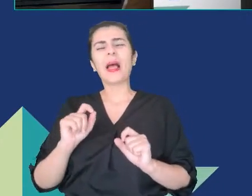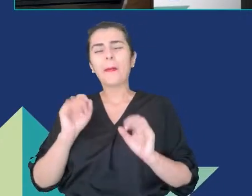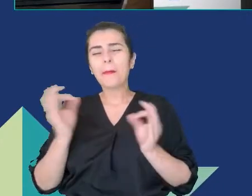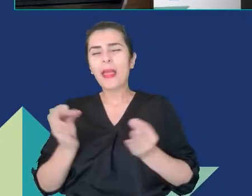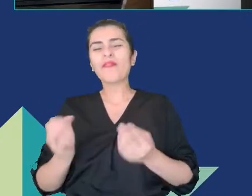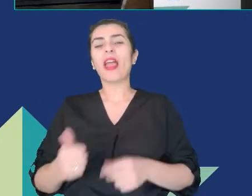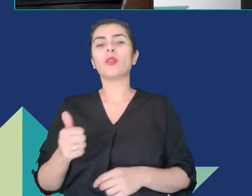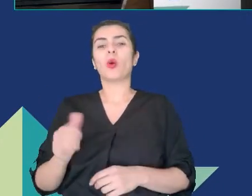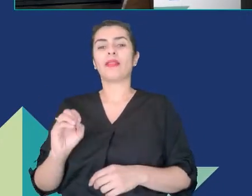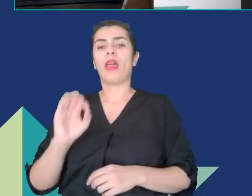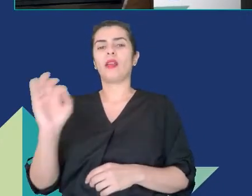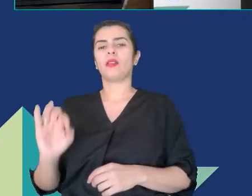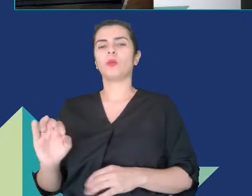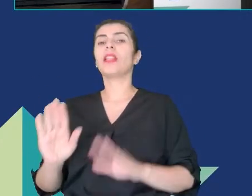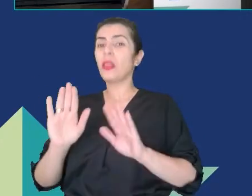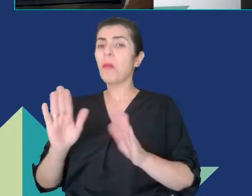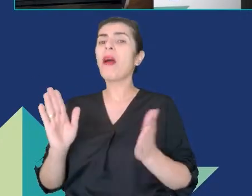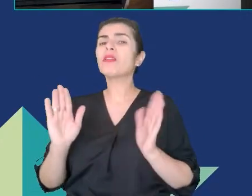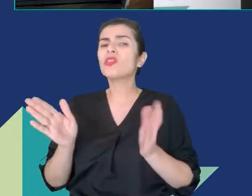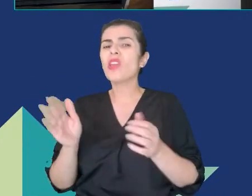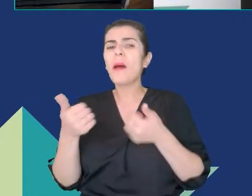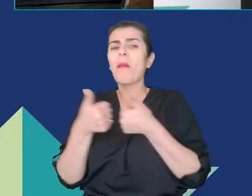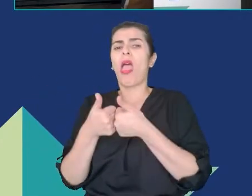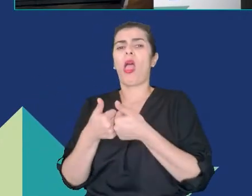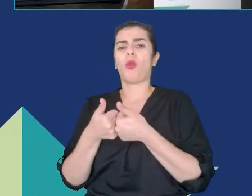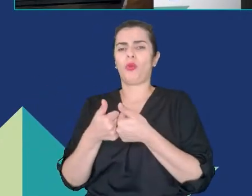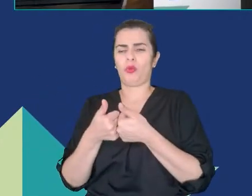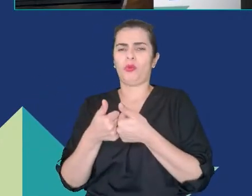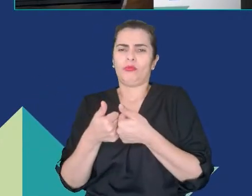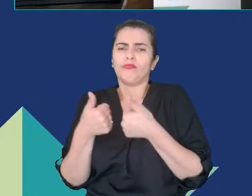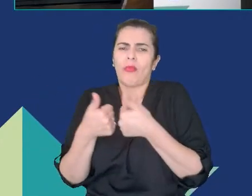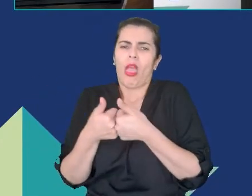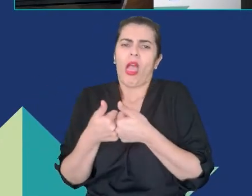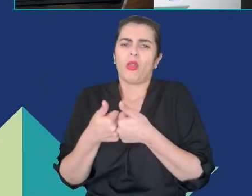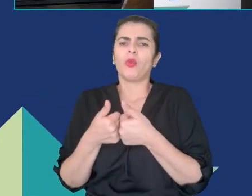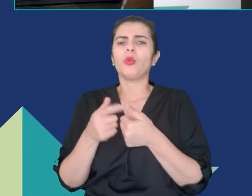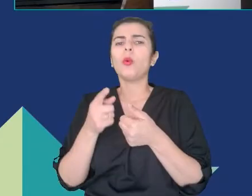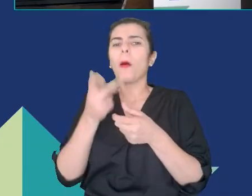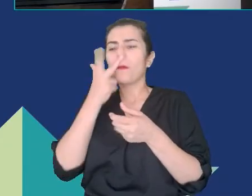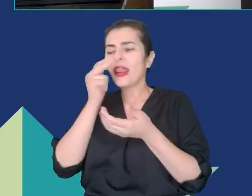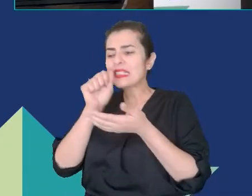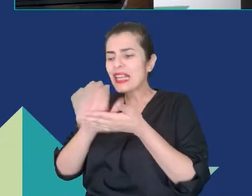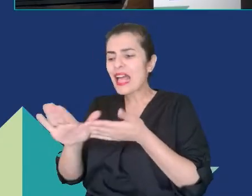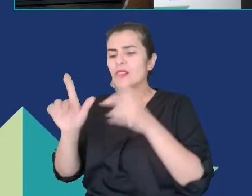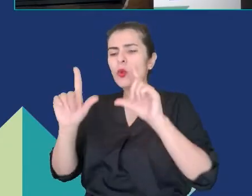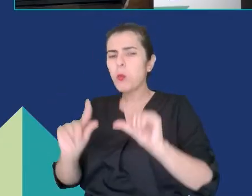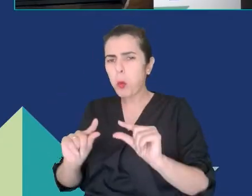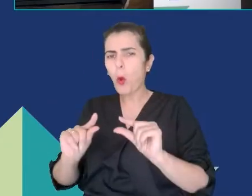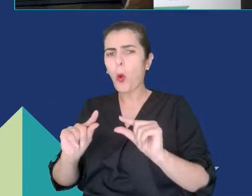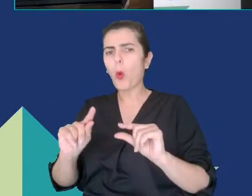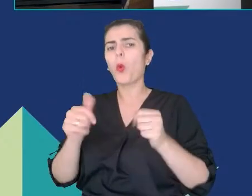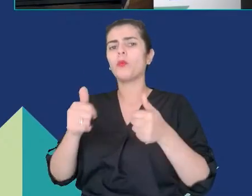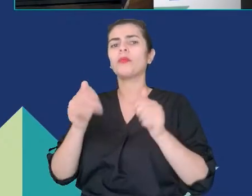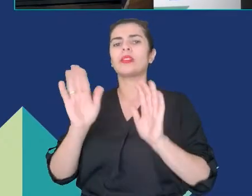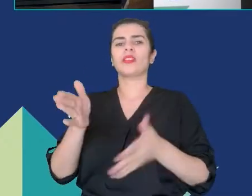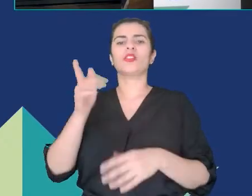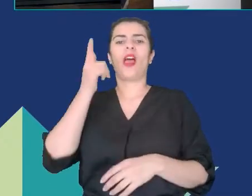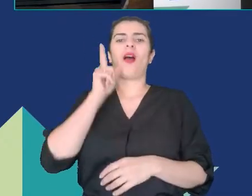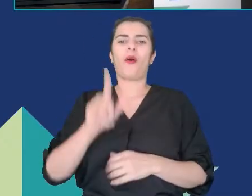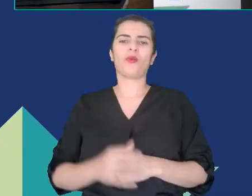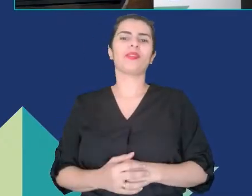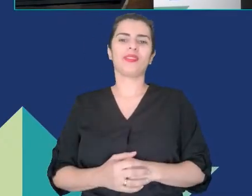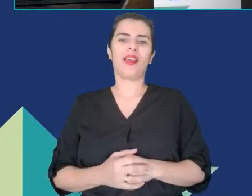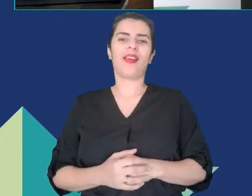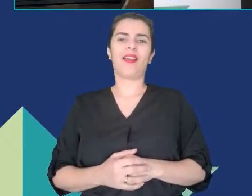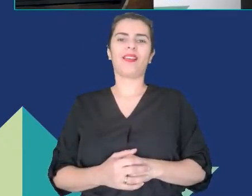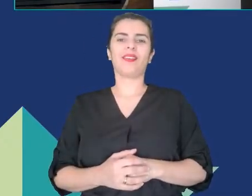Né? Então, com pouco gasto operacional na pilha, a gente consegue chegar na